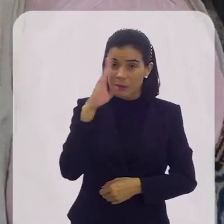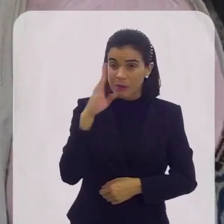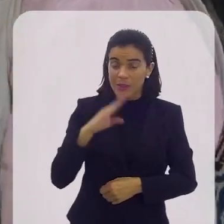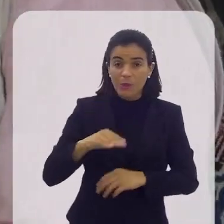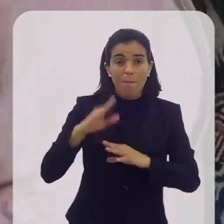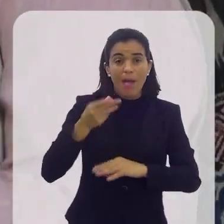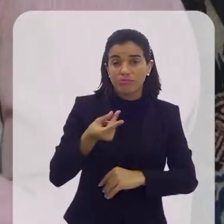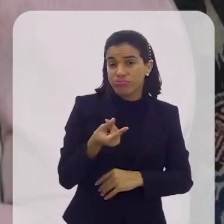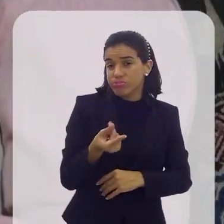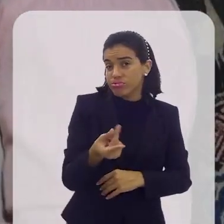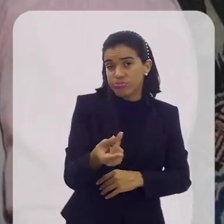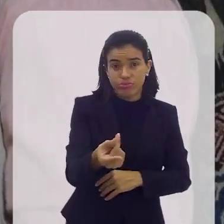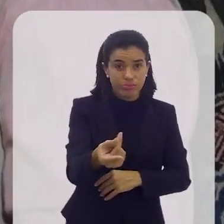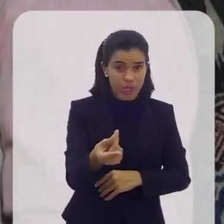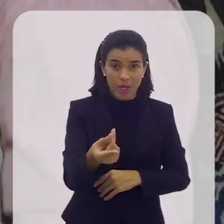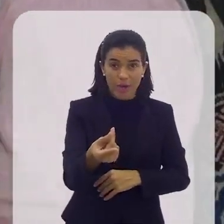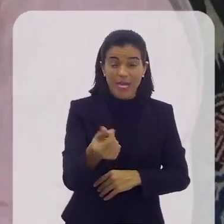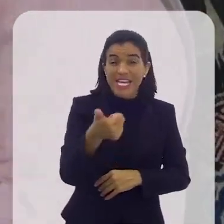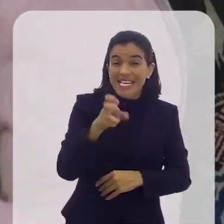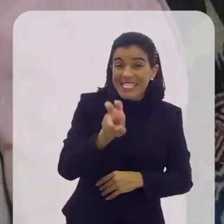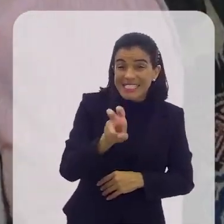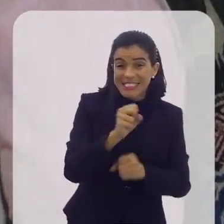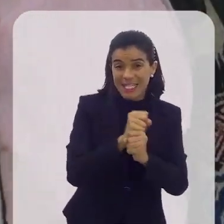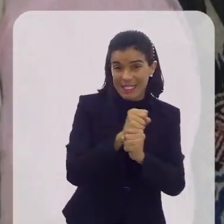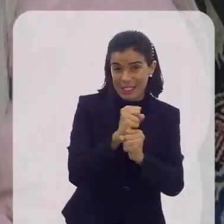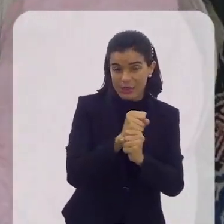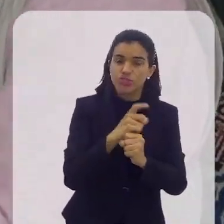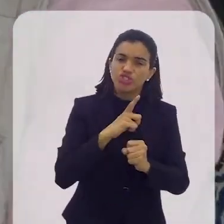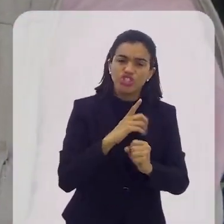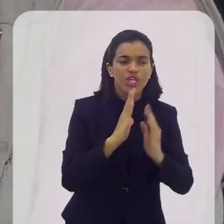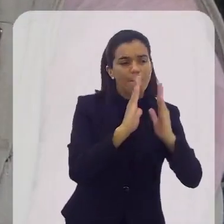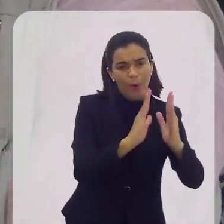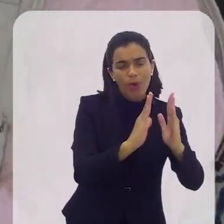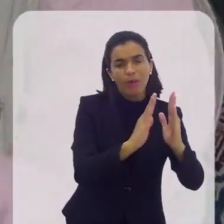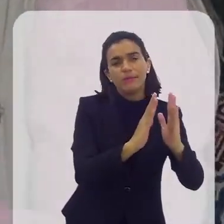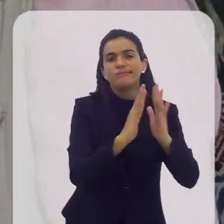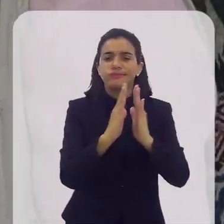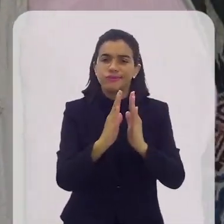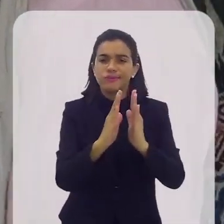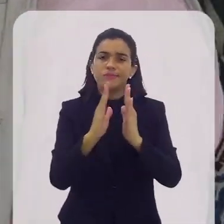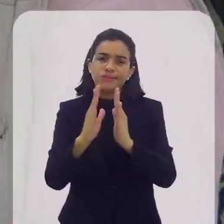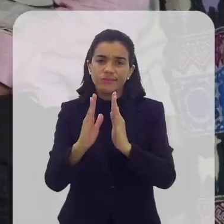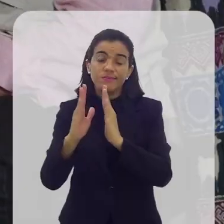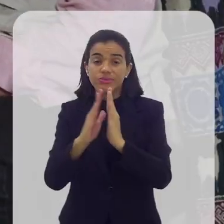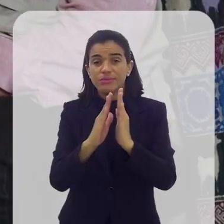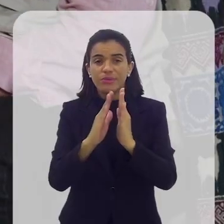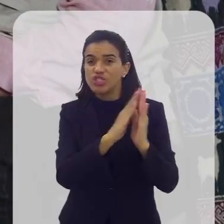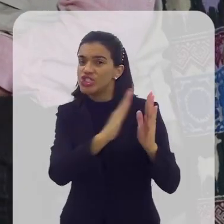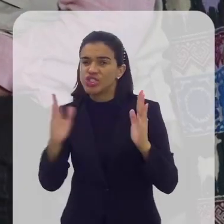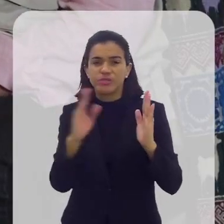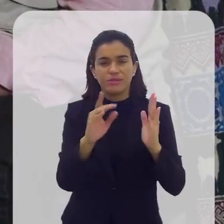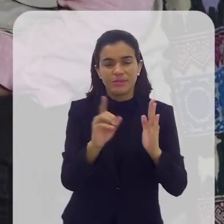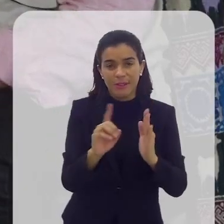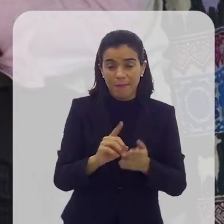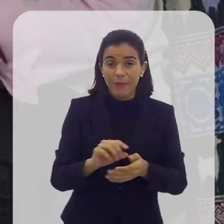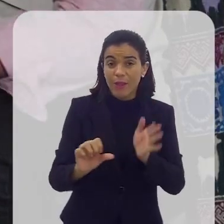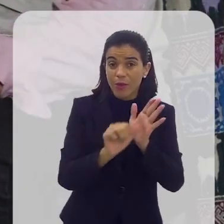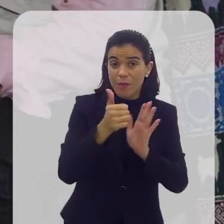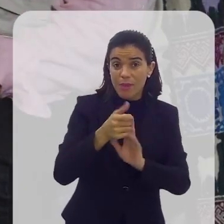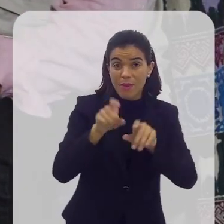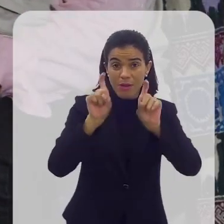que rodaram por aqui pensando Brasília. Podemos ainda lembrar de que nesse salão